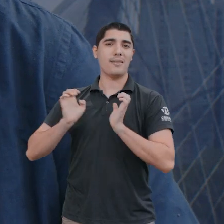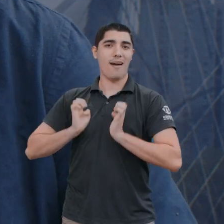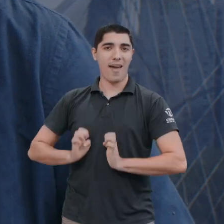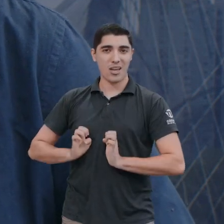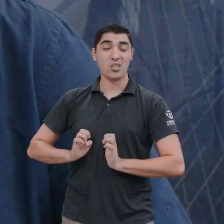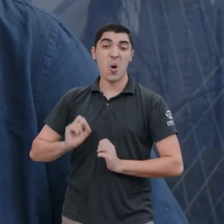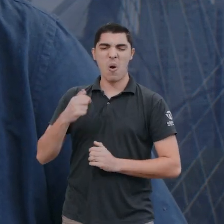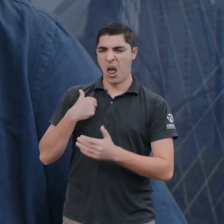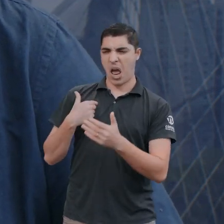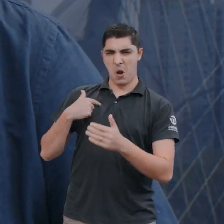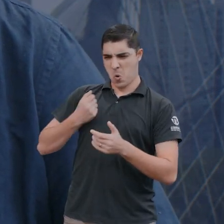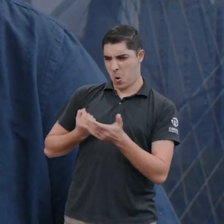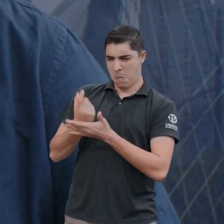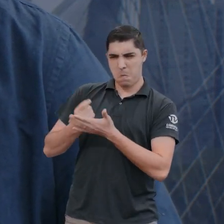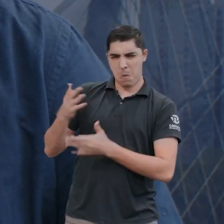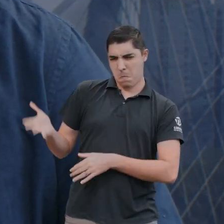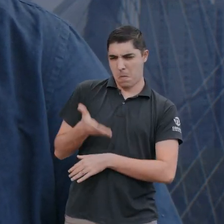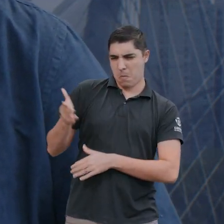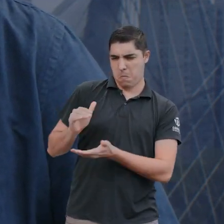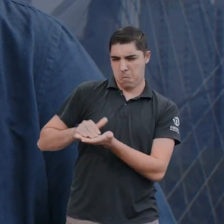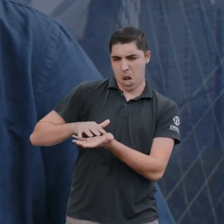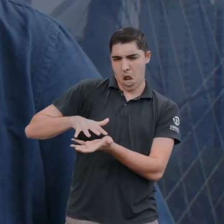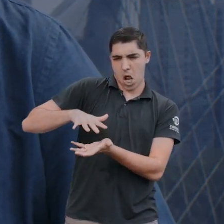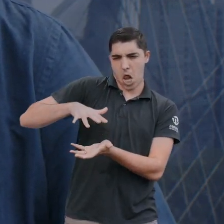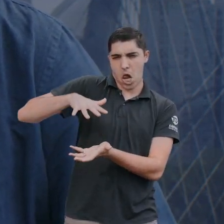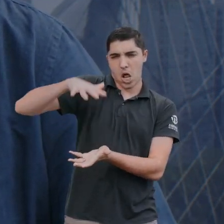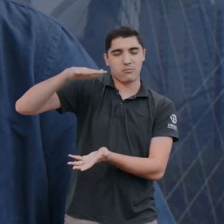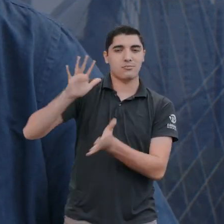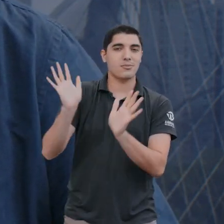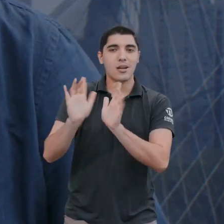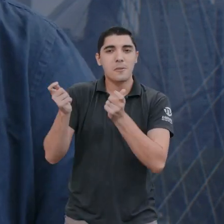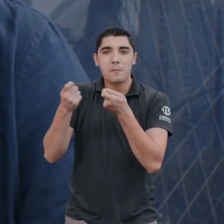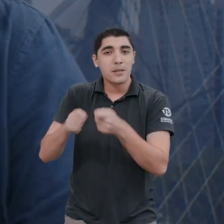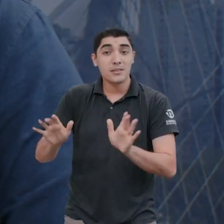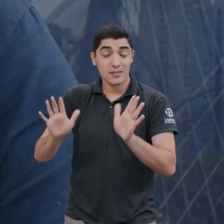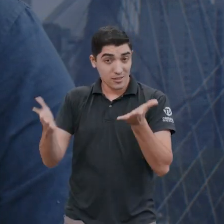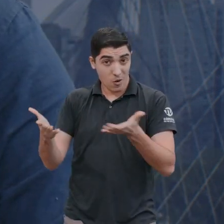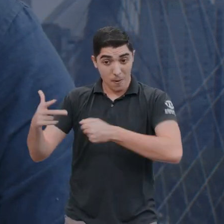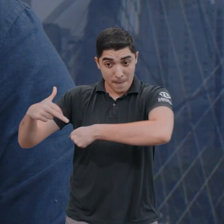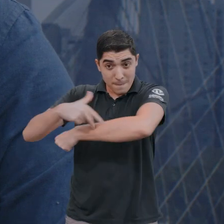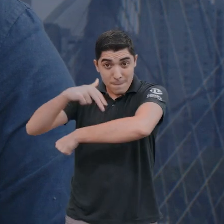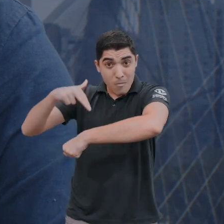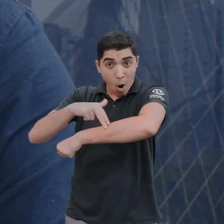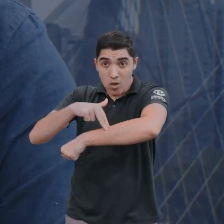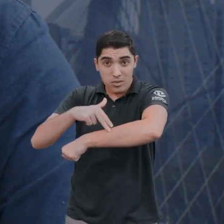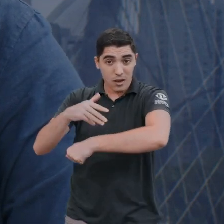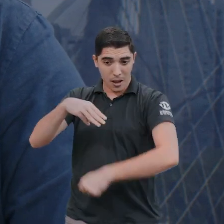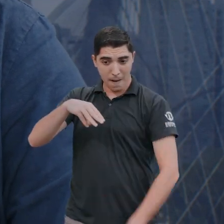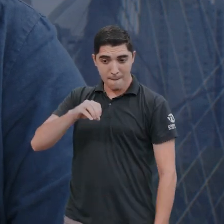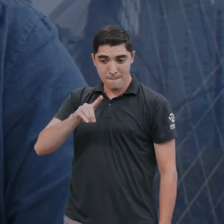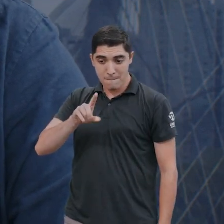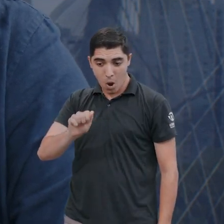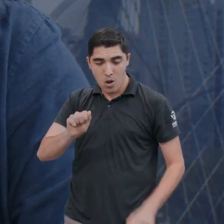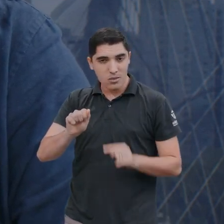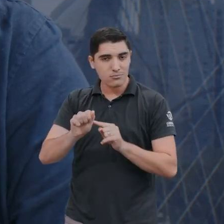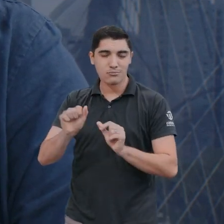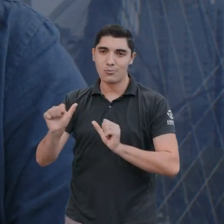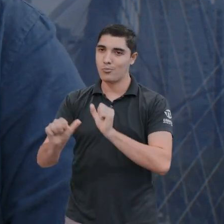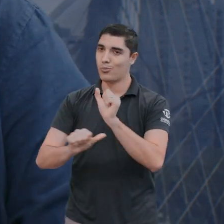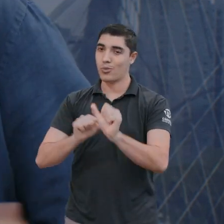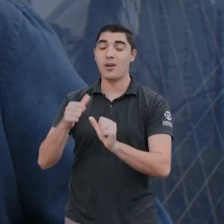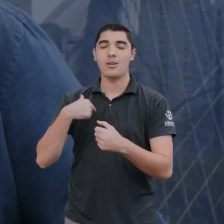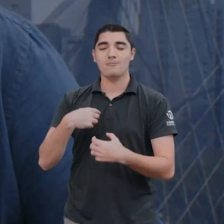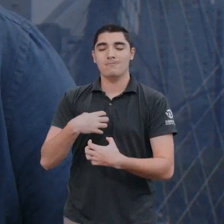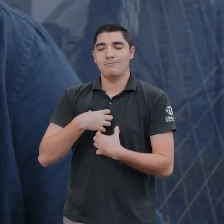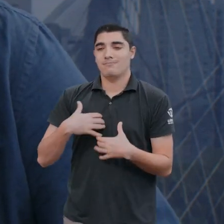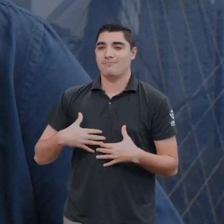forma desenfreada, né? Então, hoje, esse conceito de moda vem mudando muito, e eu fico